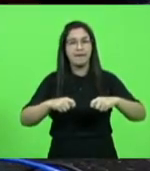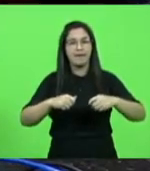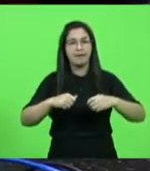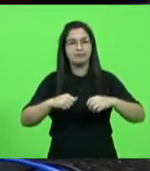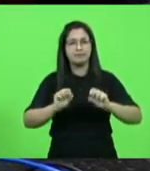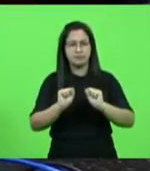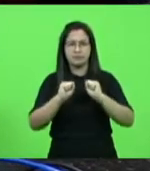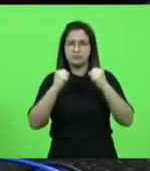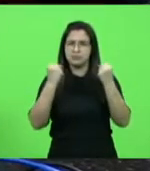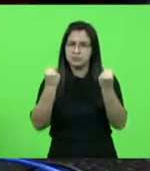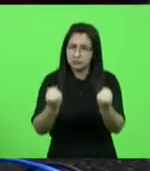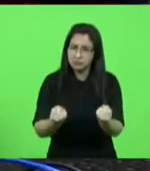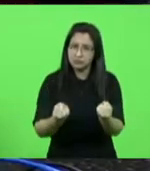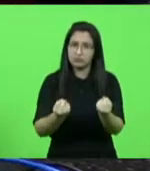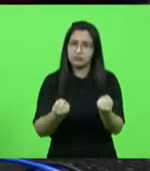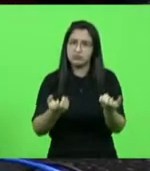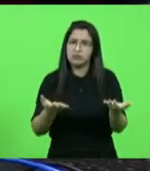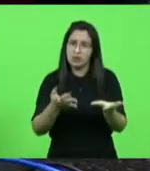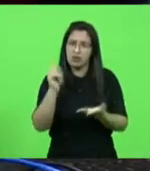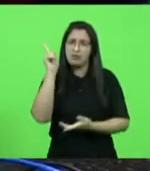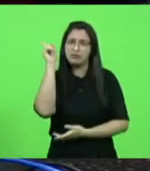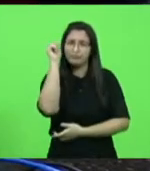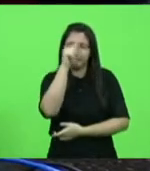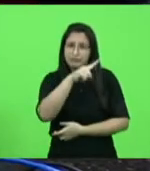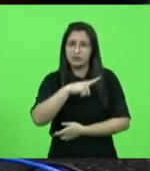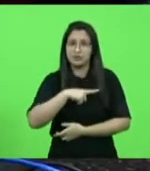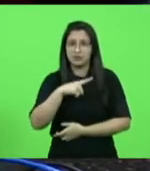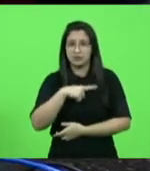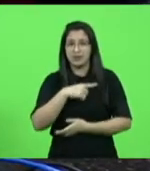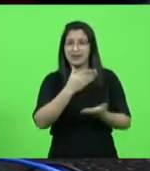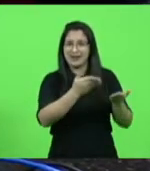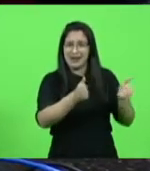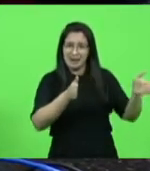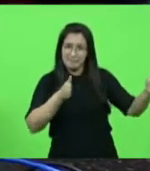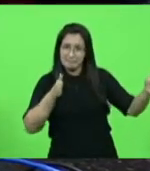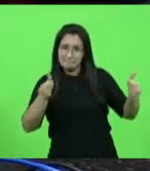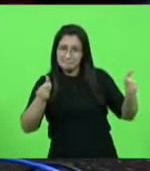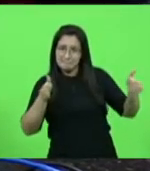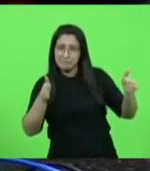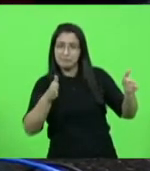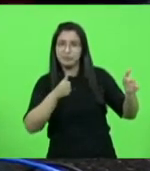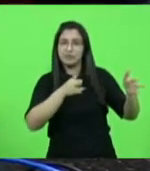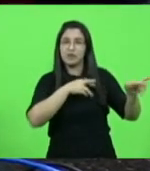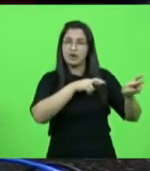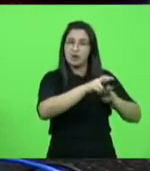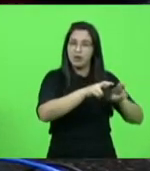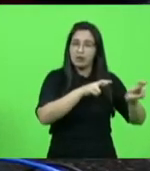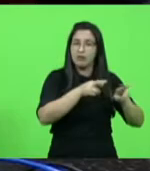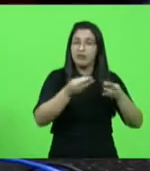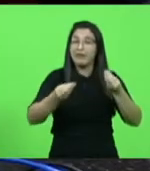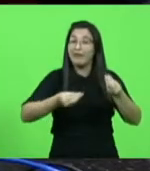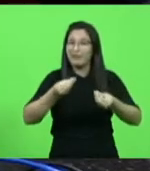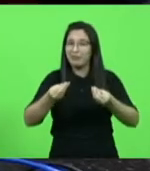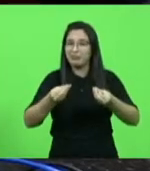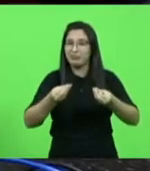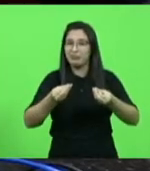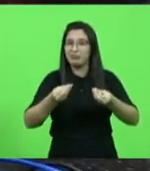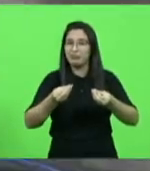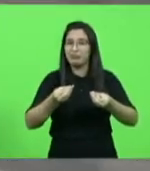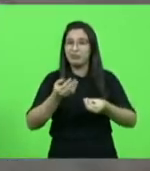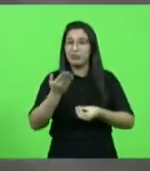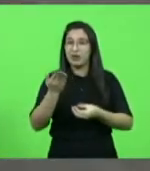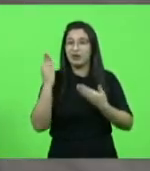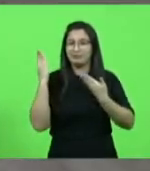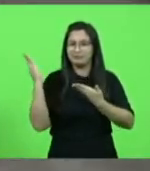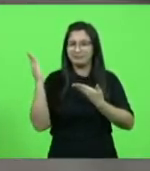empenhássemos nesse momento tão difícil que a nossa... Esse trajeto que está passando é um trajeto chegando em Ascurra. Olha só